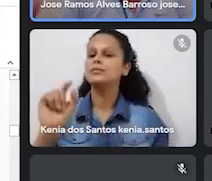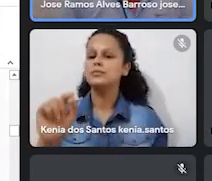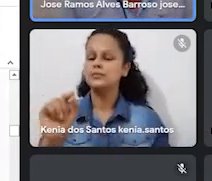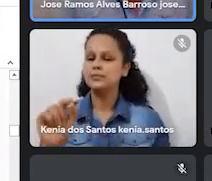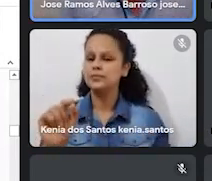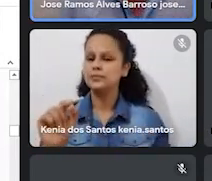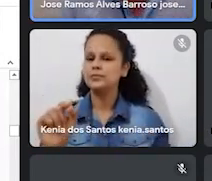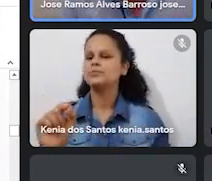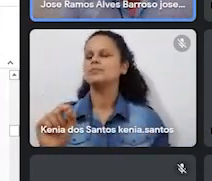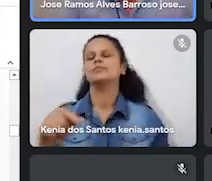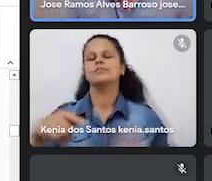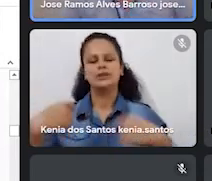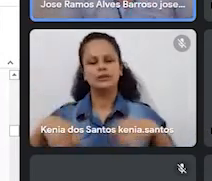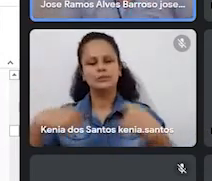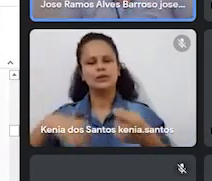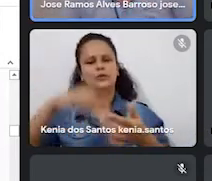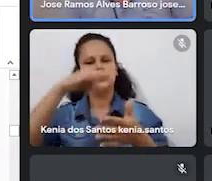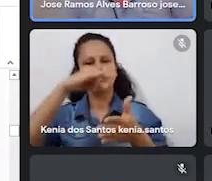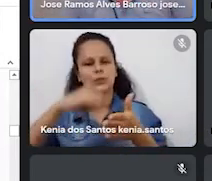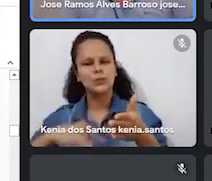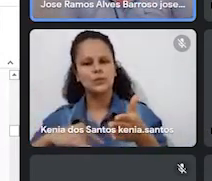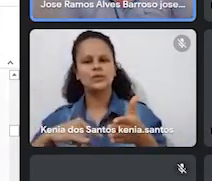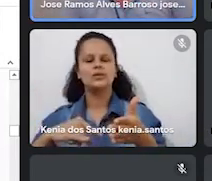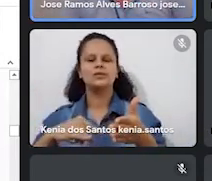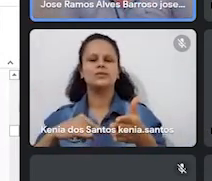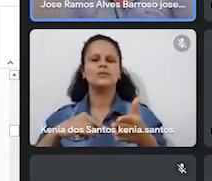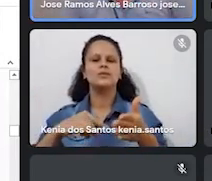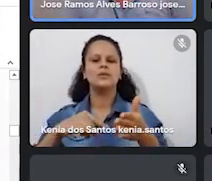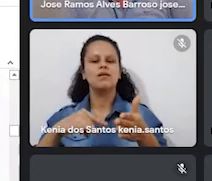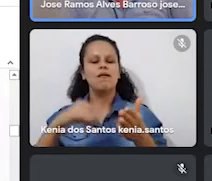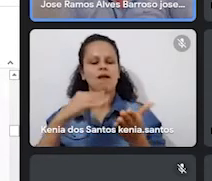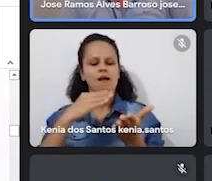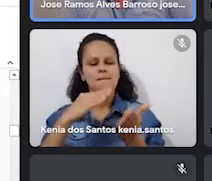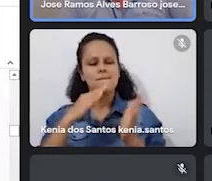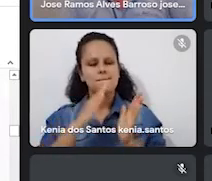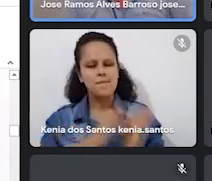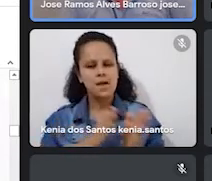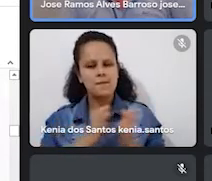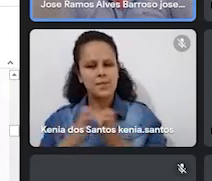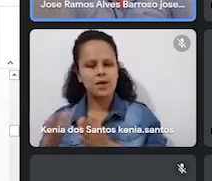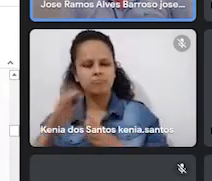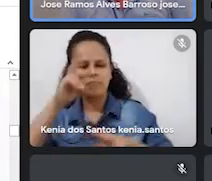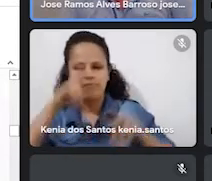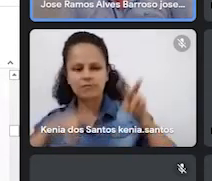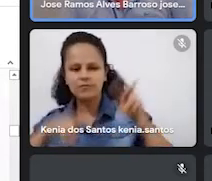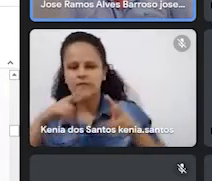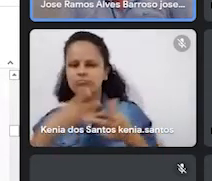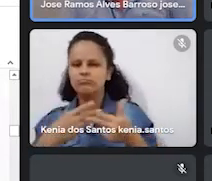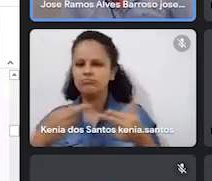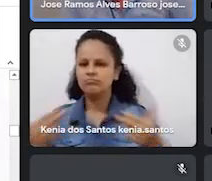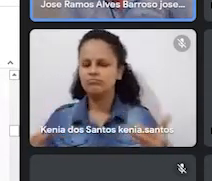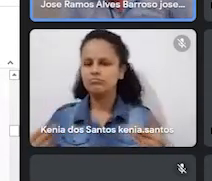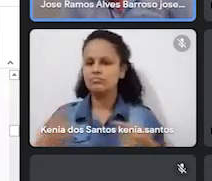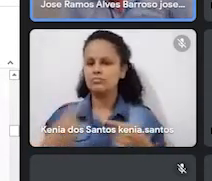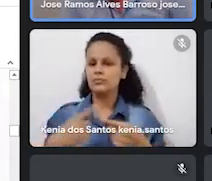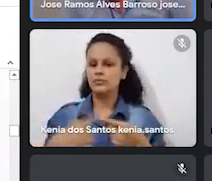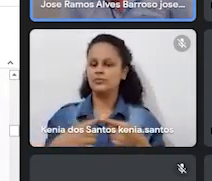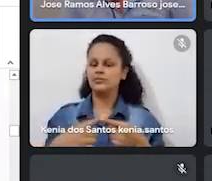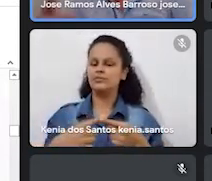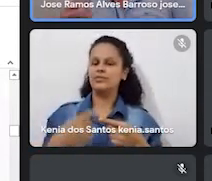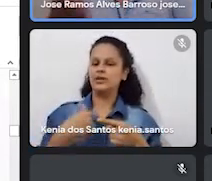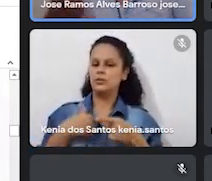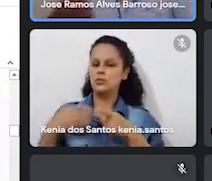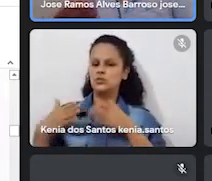Os documentos dessas inspeções. Eu tenho que chegar lá e fazer